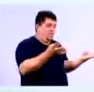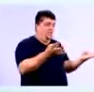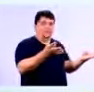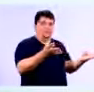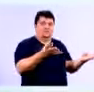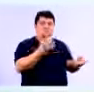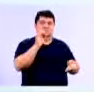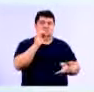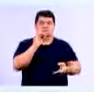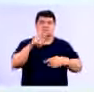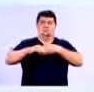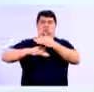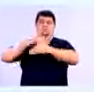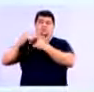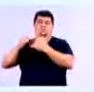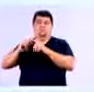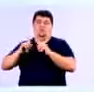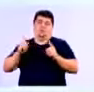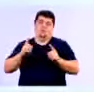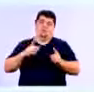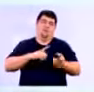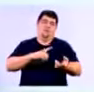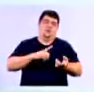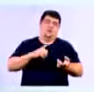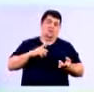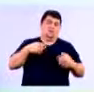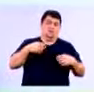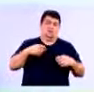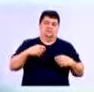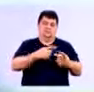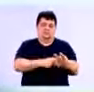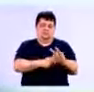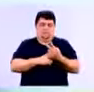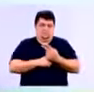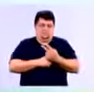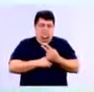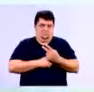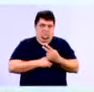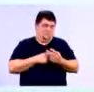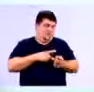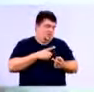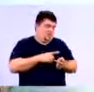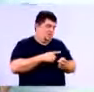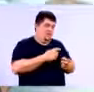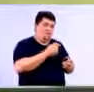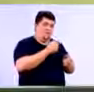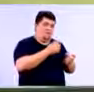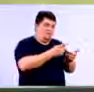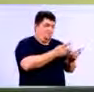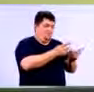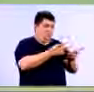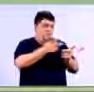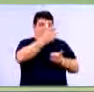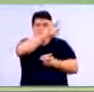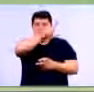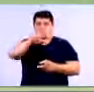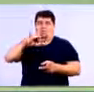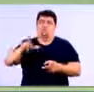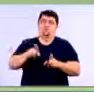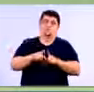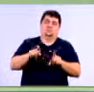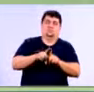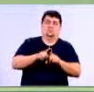perda financeira, mas ganhou o seu lazer. Né? A pergunta é, até quando? E dividendos, né, que são aquela parte